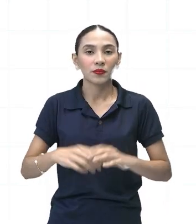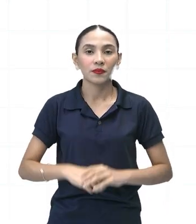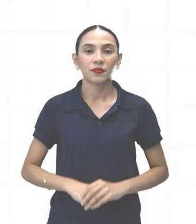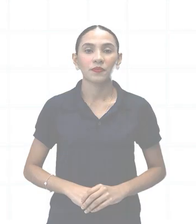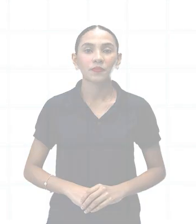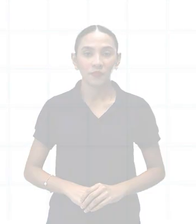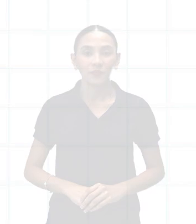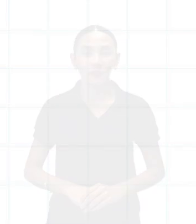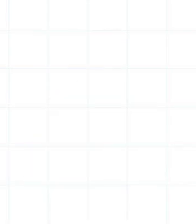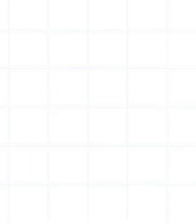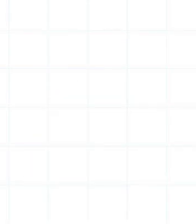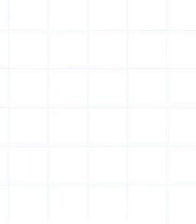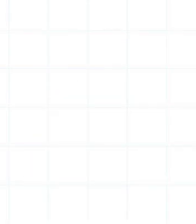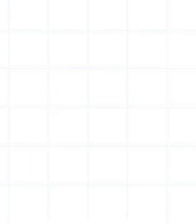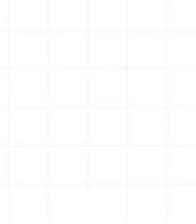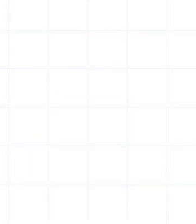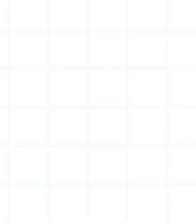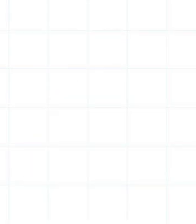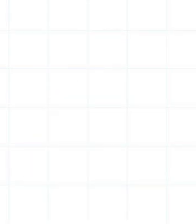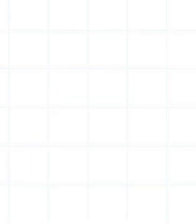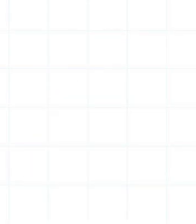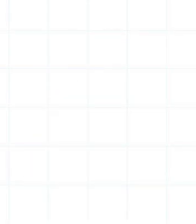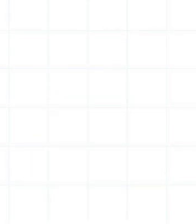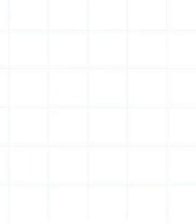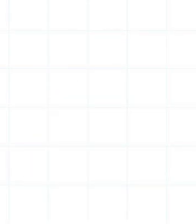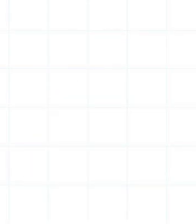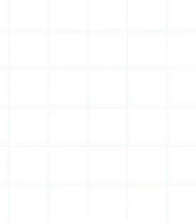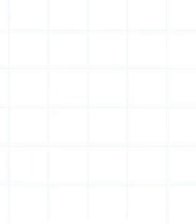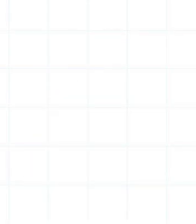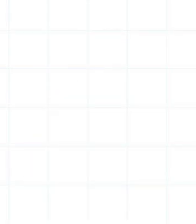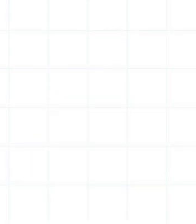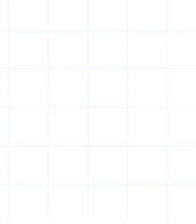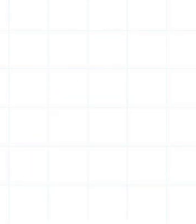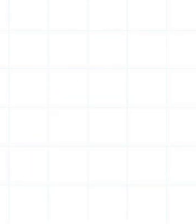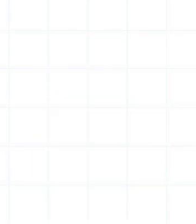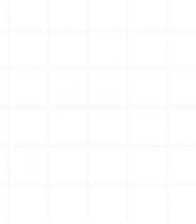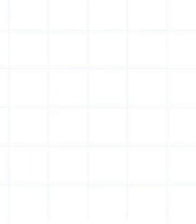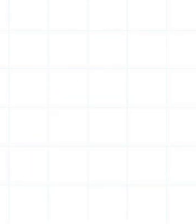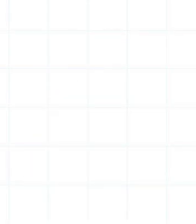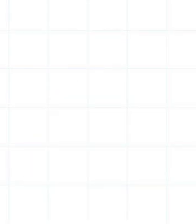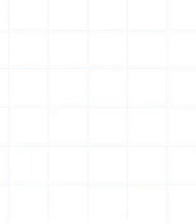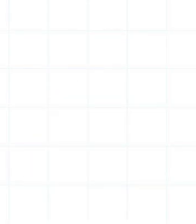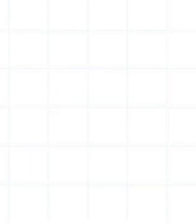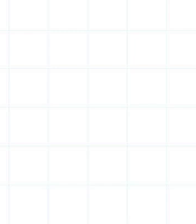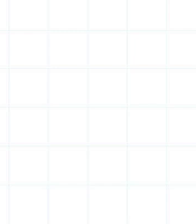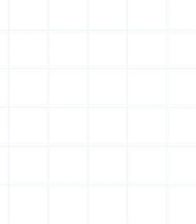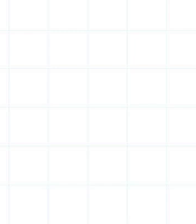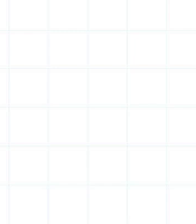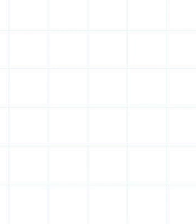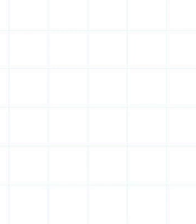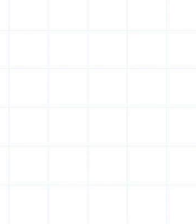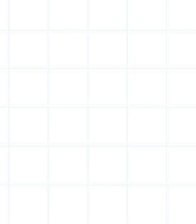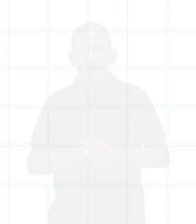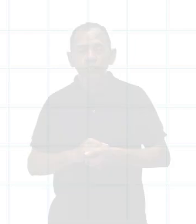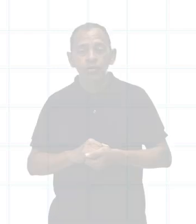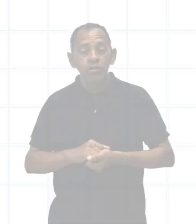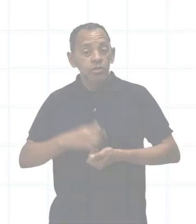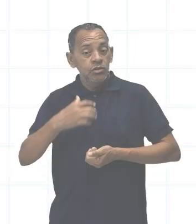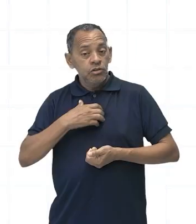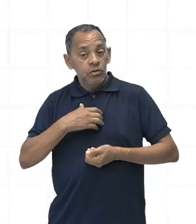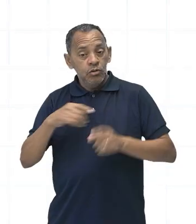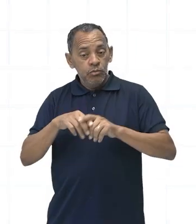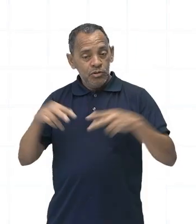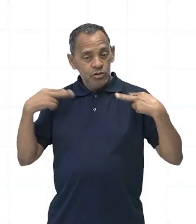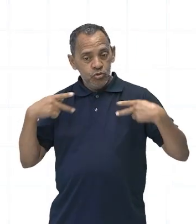e sentimentos comuns à experiência humana. Foi responsável pelo desenvolvimento de uma técnica que